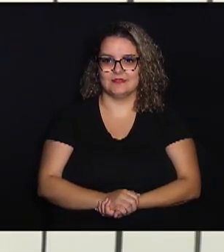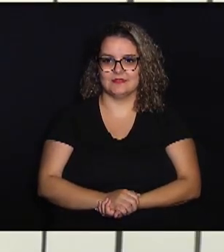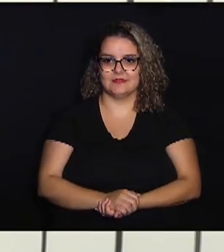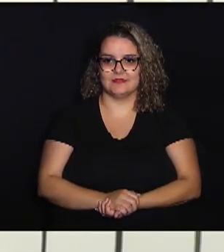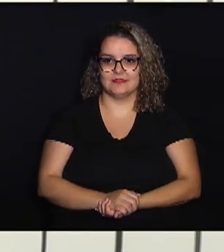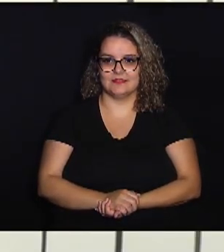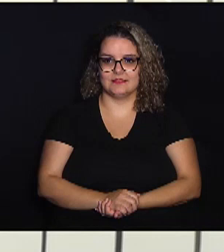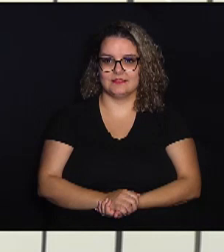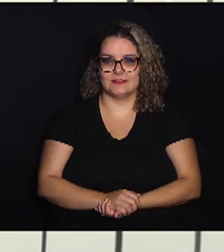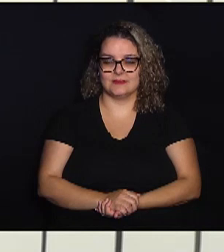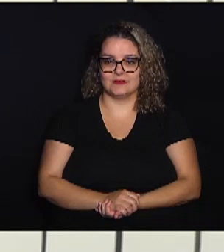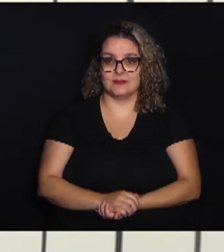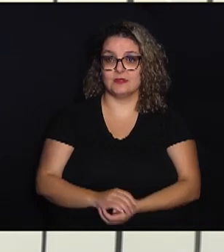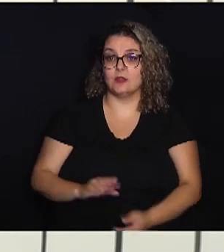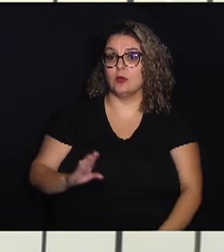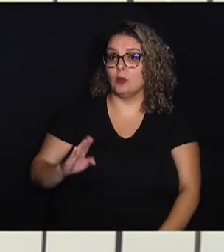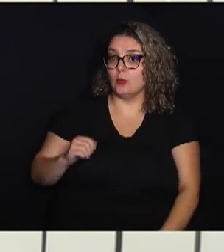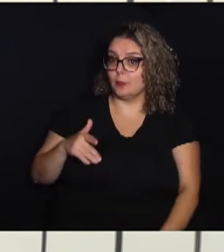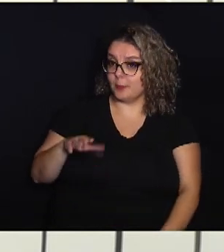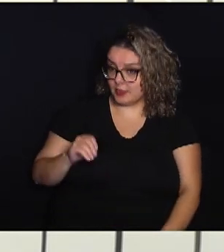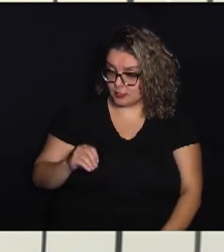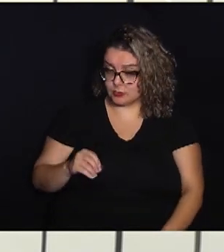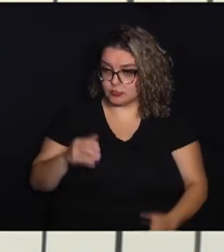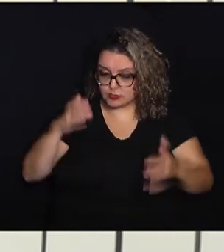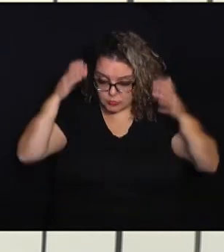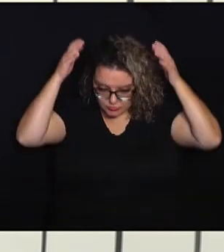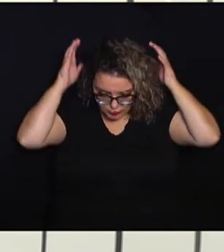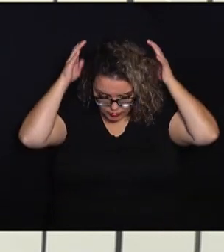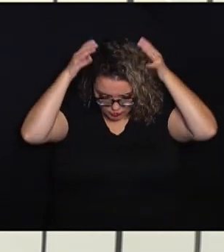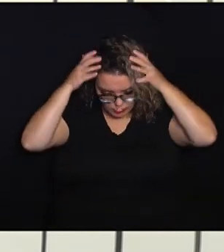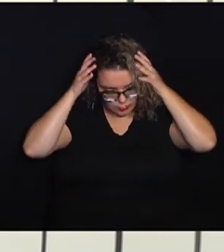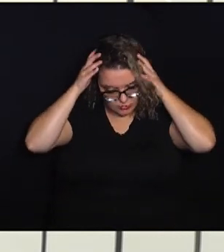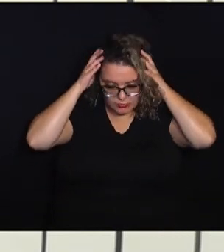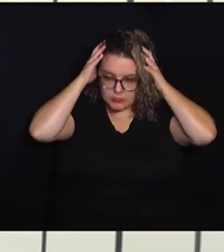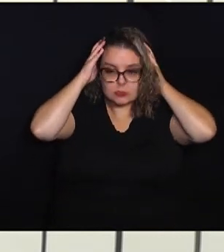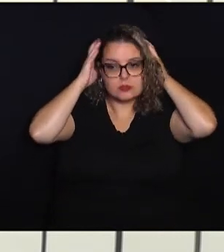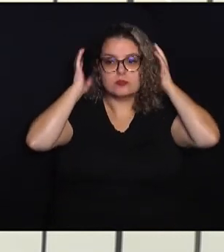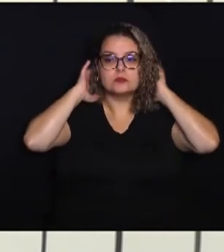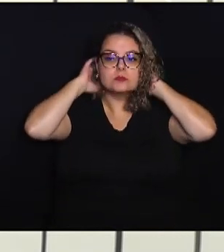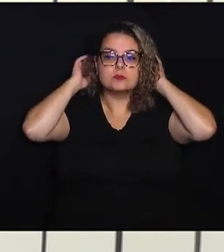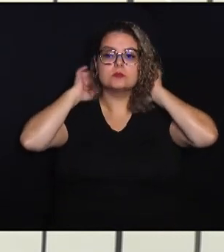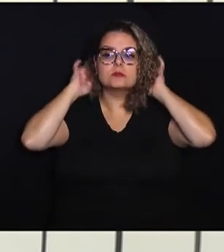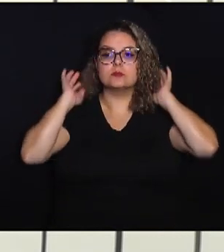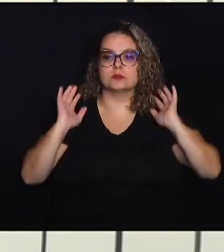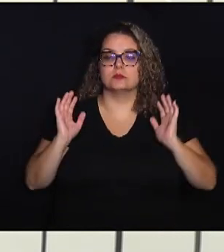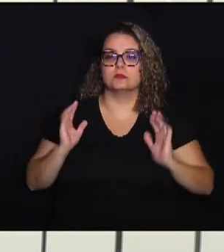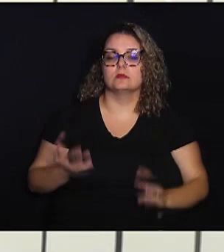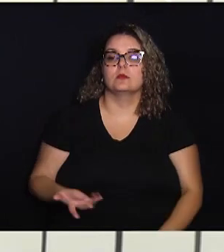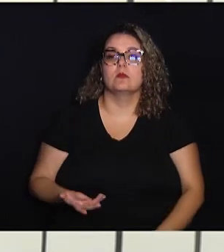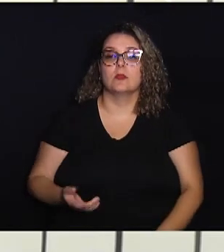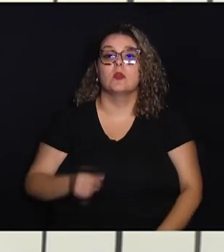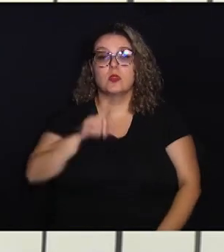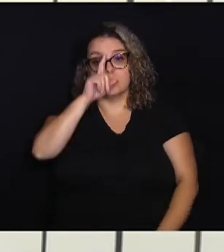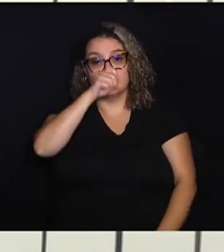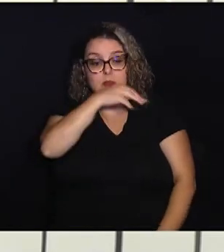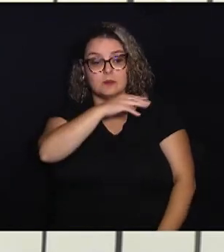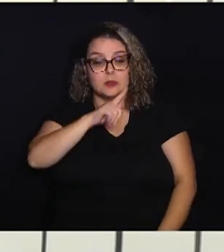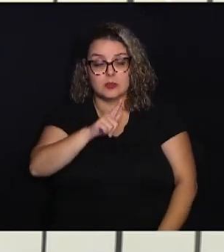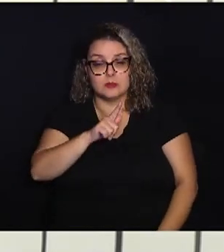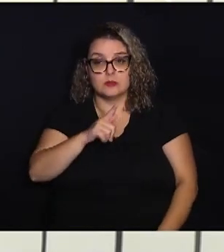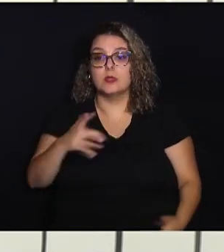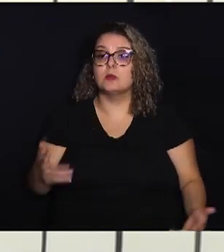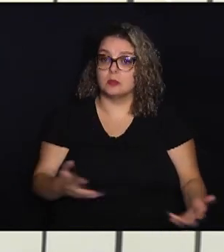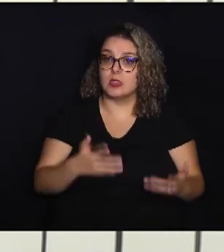Um banco de perucas móvel realizou doações a pacientes com câncer no Hospital Mário Gatti,